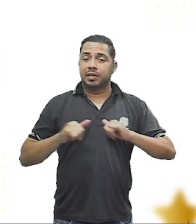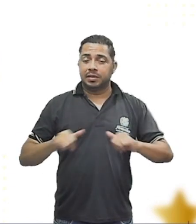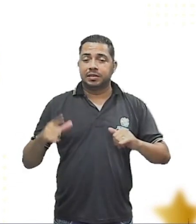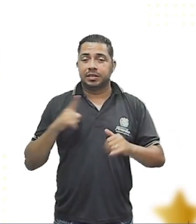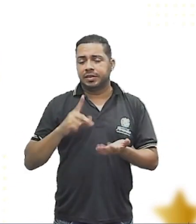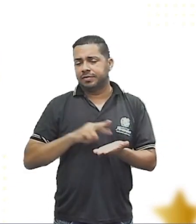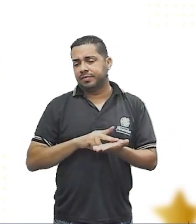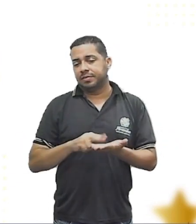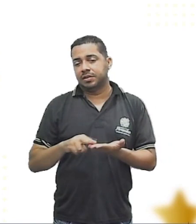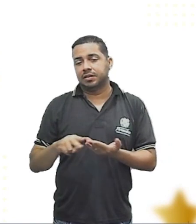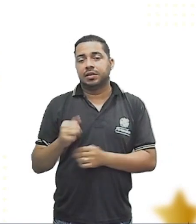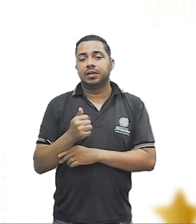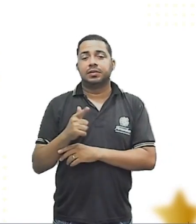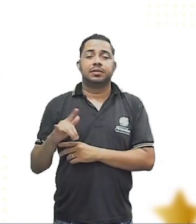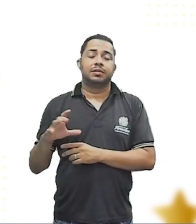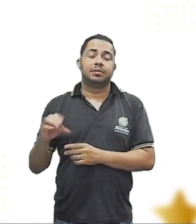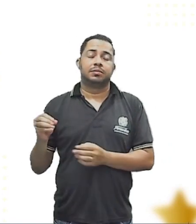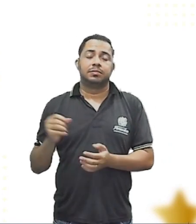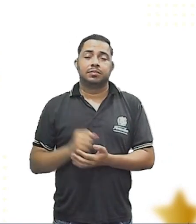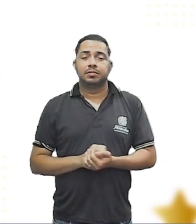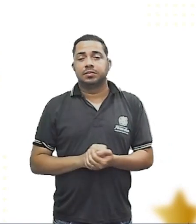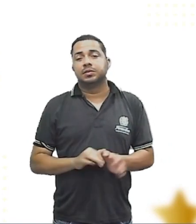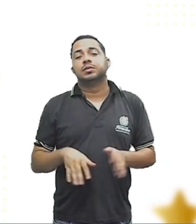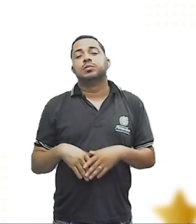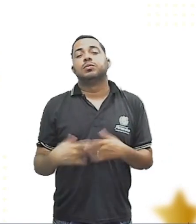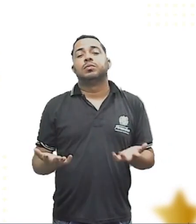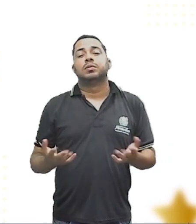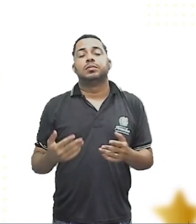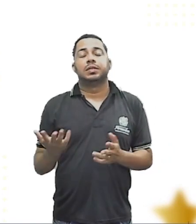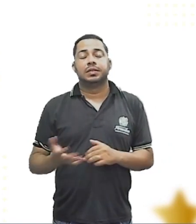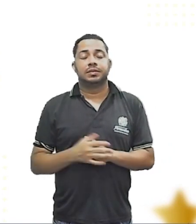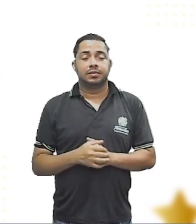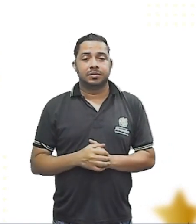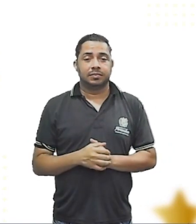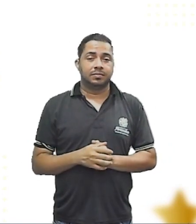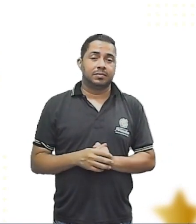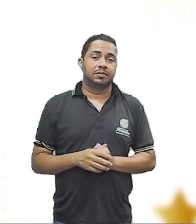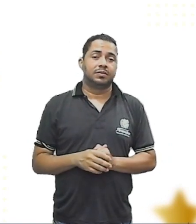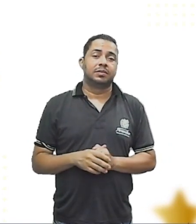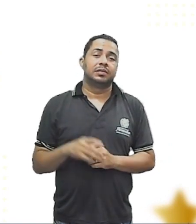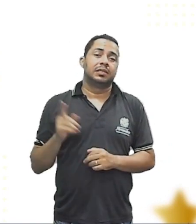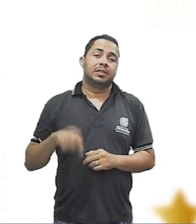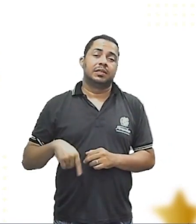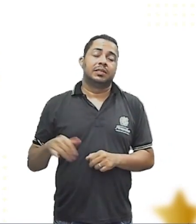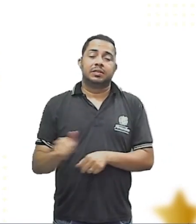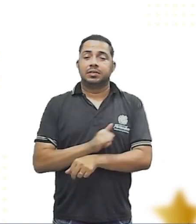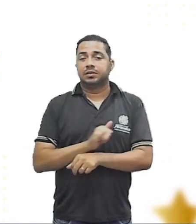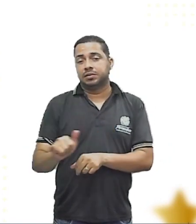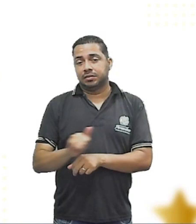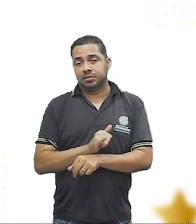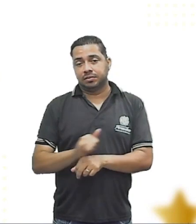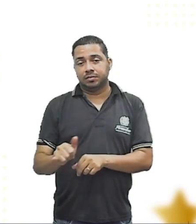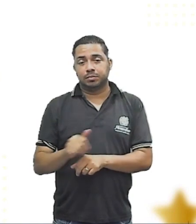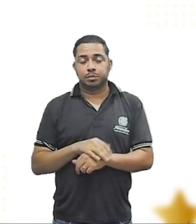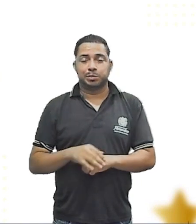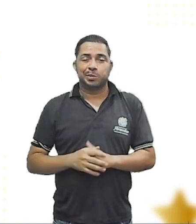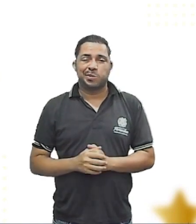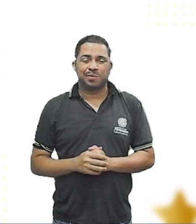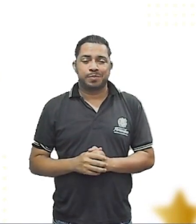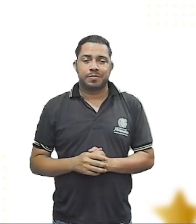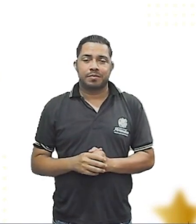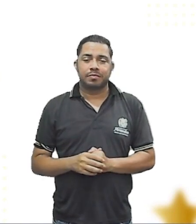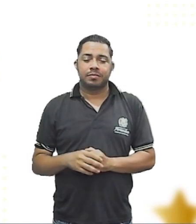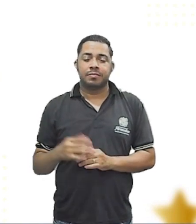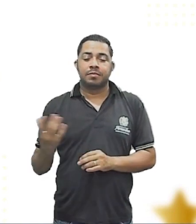diversas ações, né? E que ações são essas? Essas ações são estratégias, certo? Que